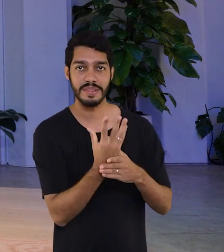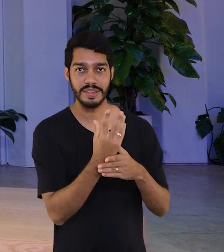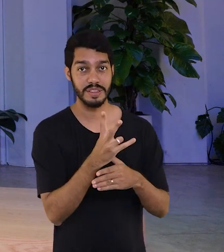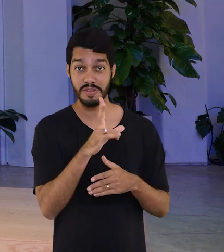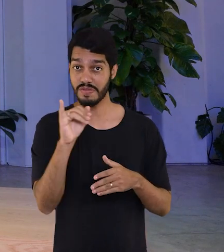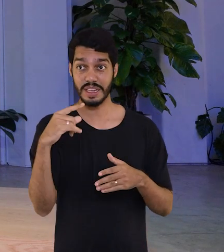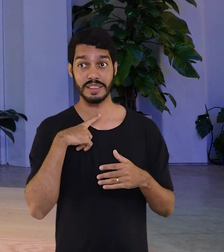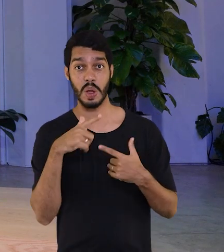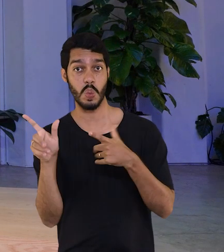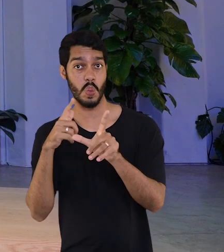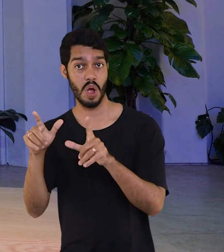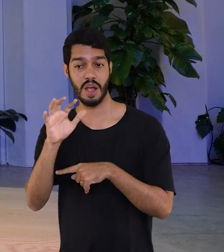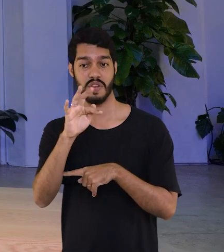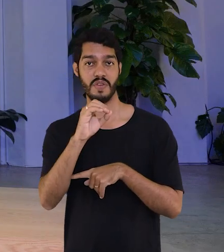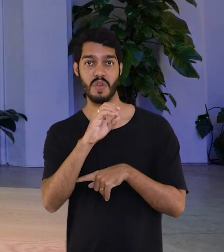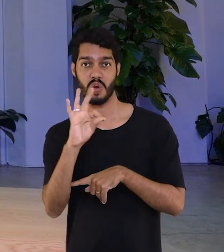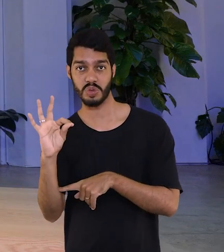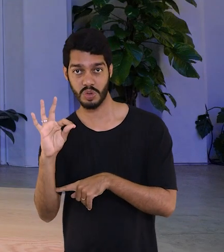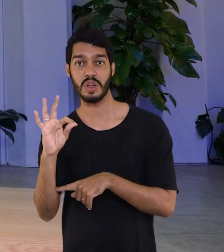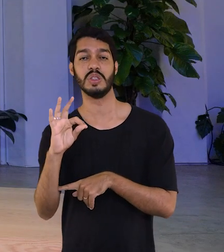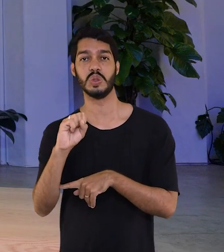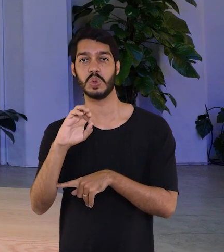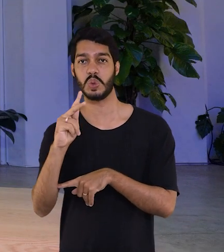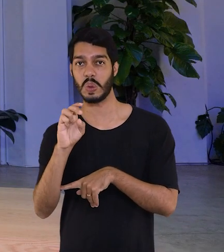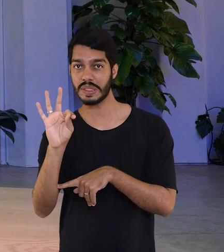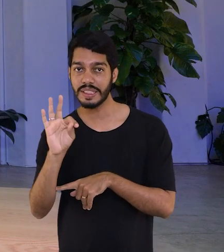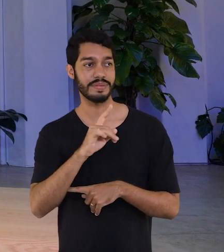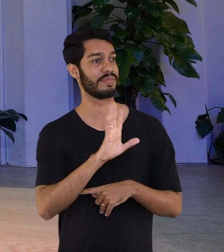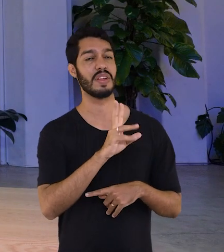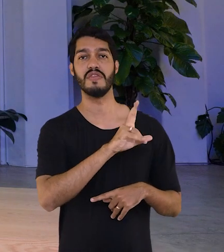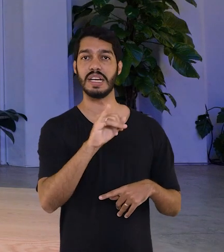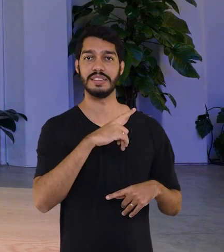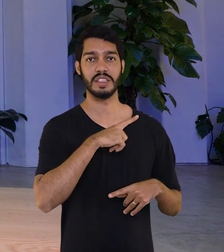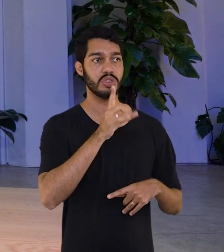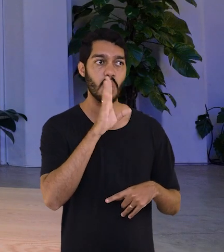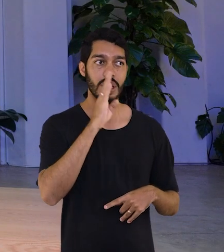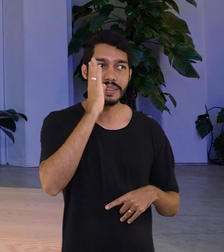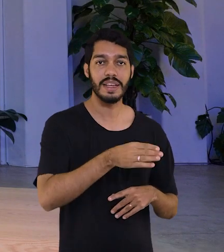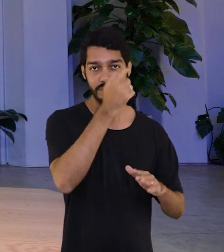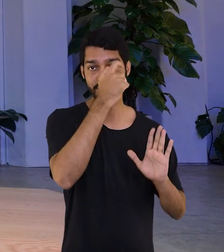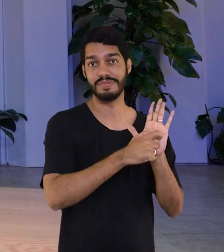imagem. Aprendam a entrar no Sora, não vai ter mais photoshoot. Esquece photoshoot. Vai ter gente virando noite mexendo em AI.